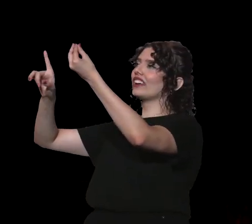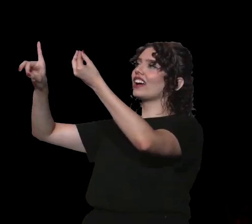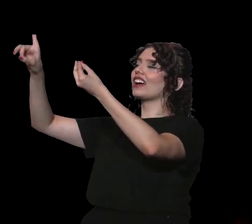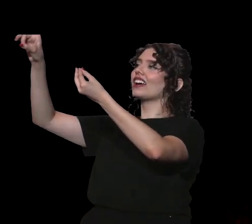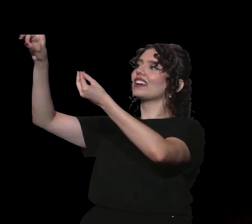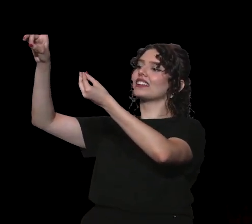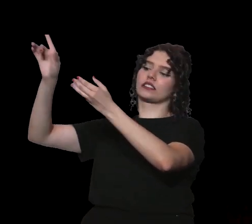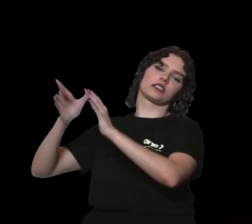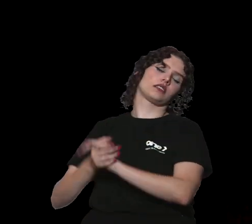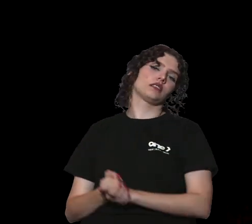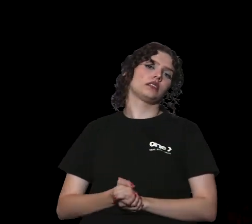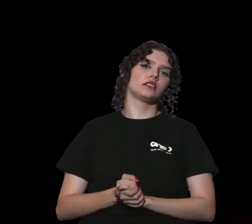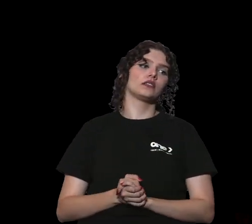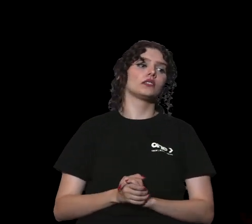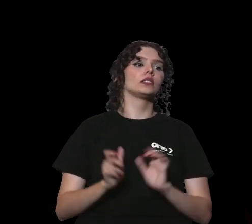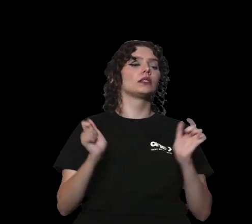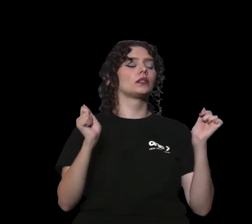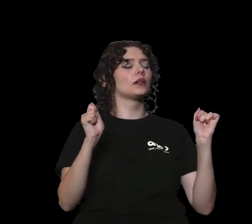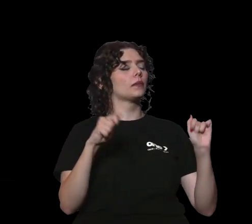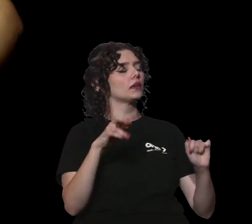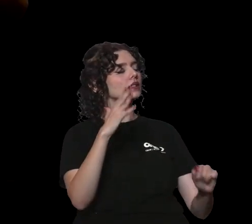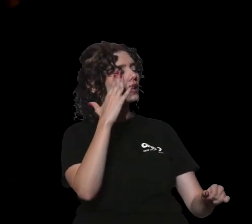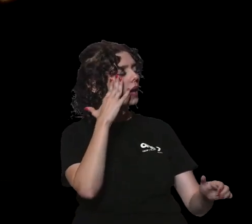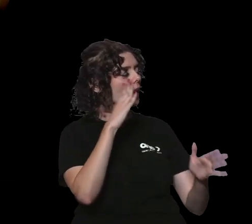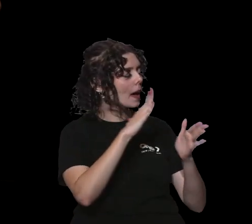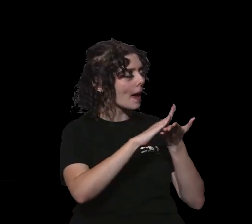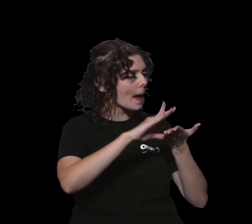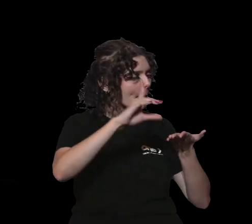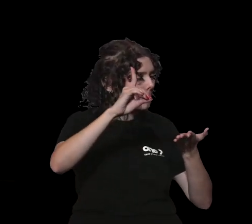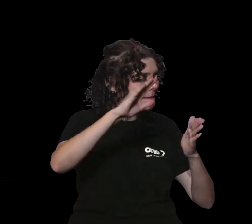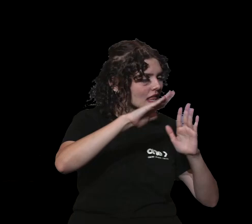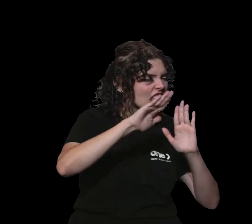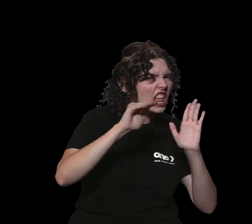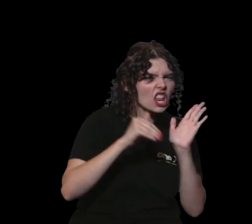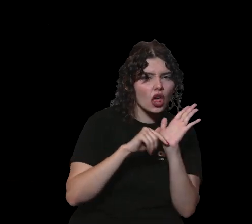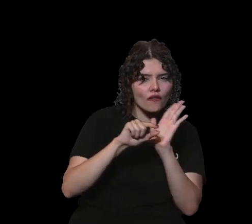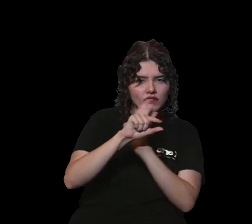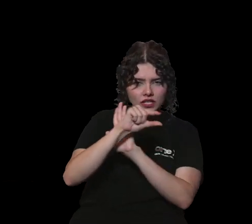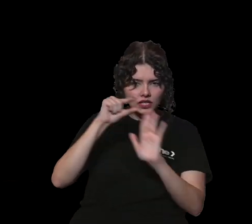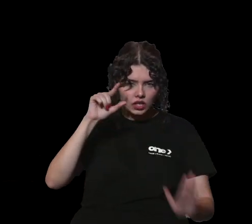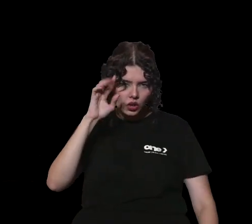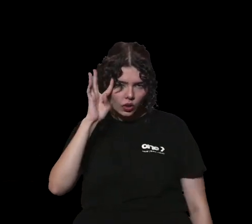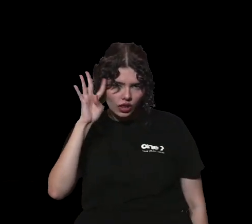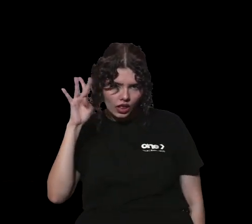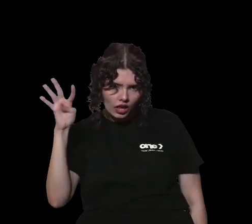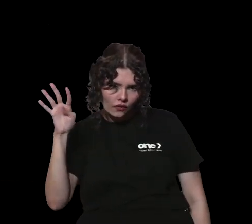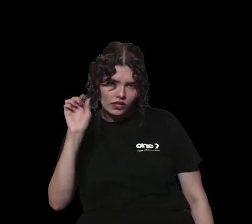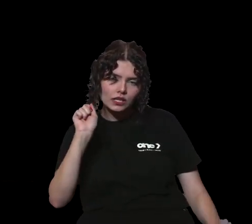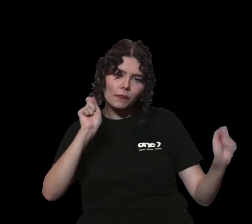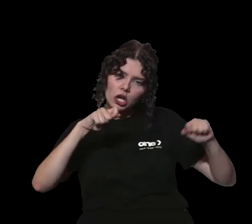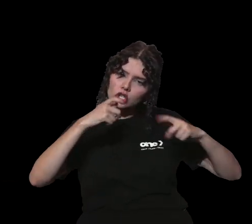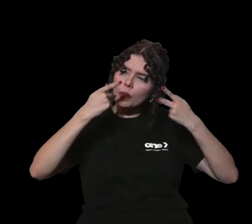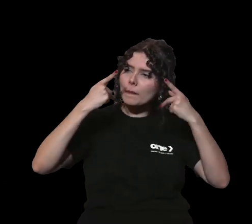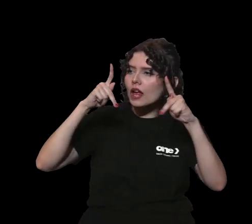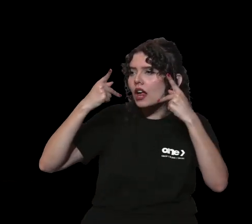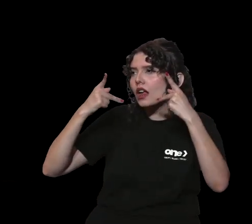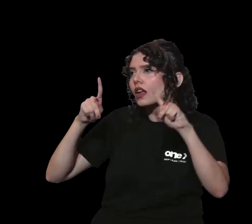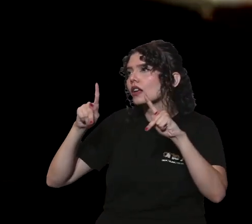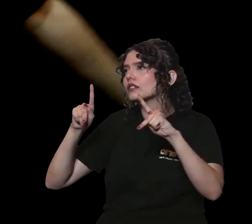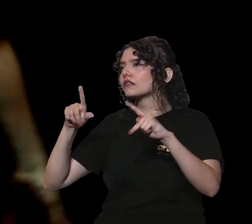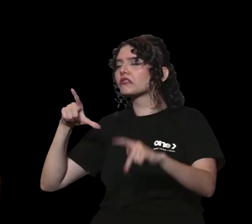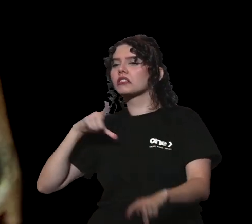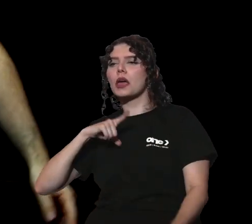Você pode saber a Bíblia inteira, você pode saber versículo de cor, você pode pregar, você pode ter